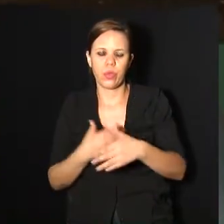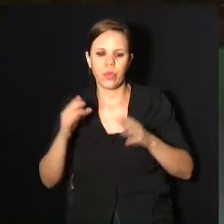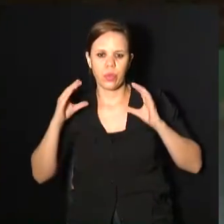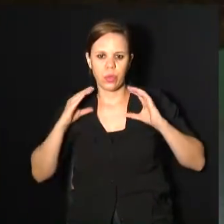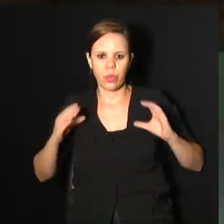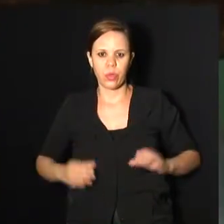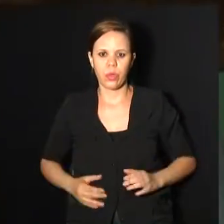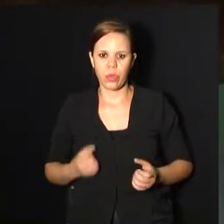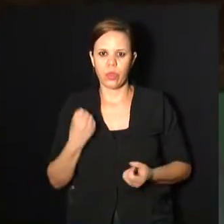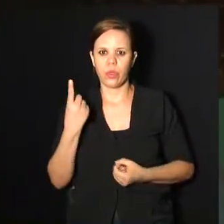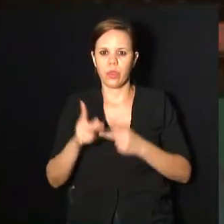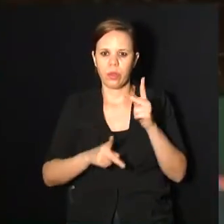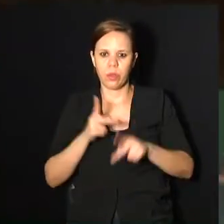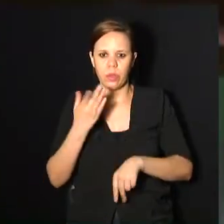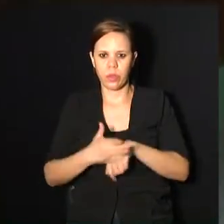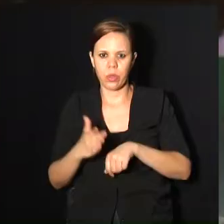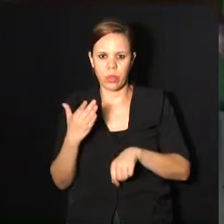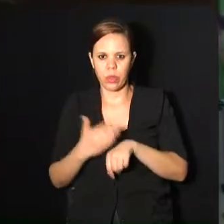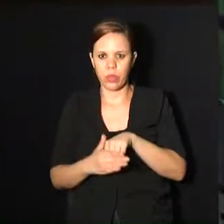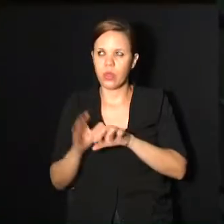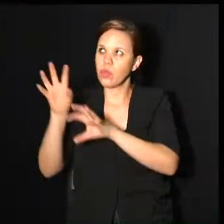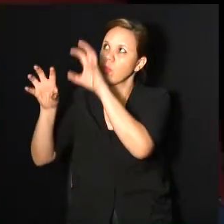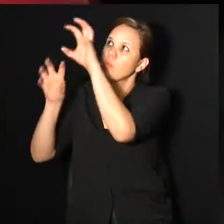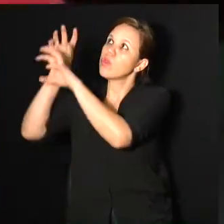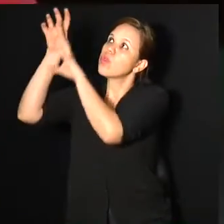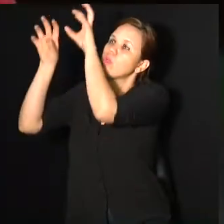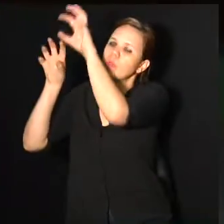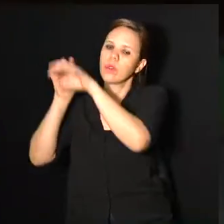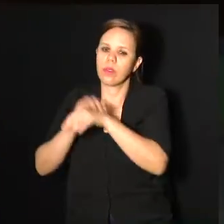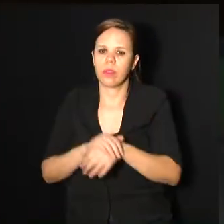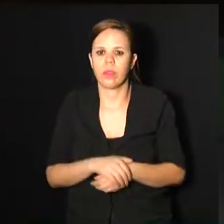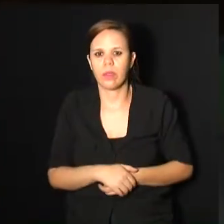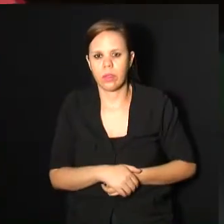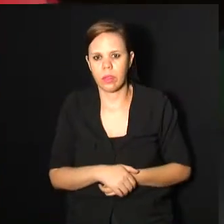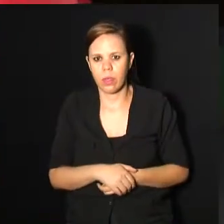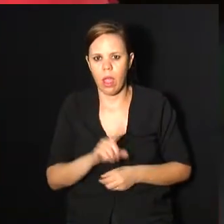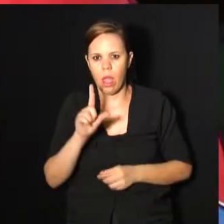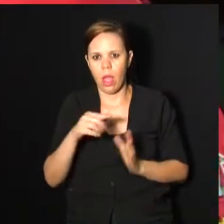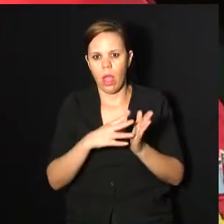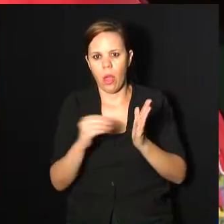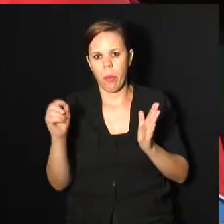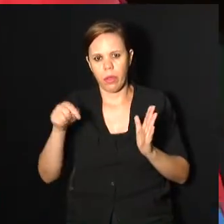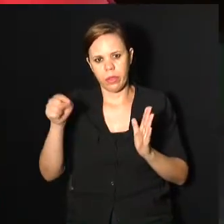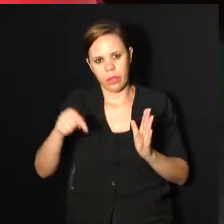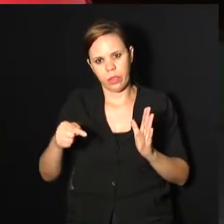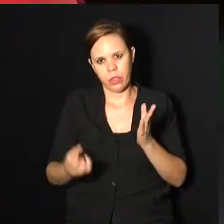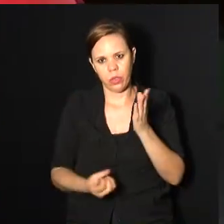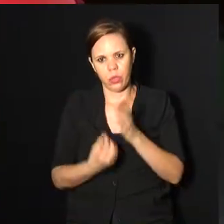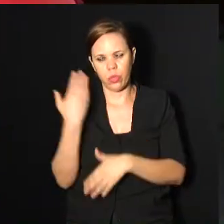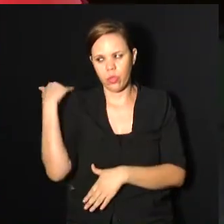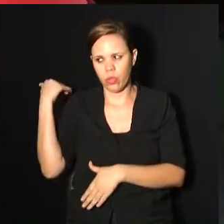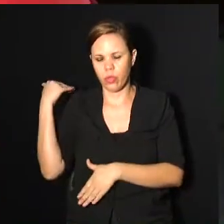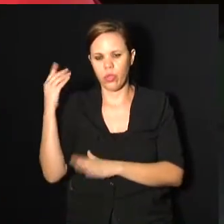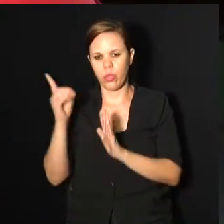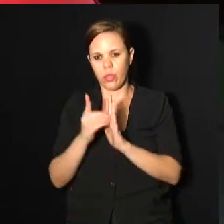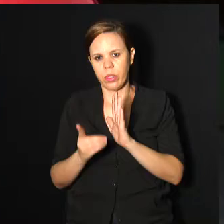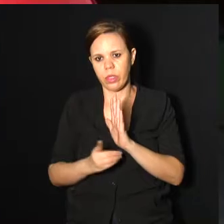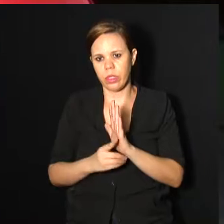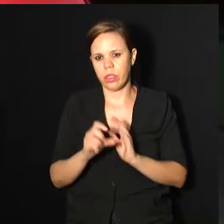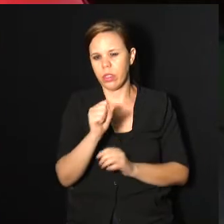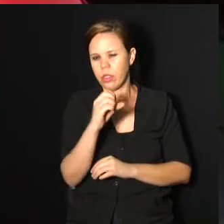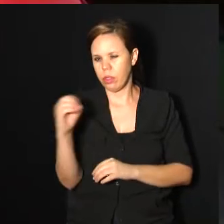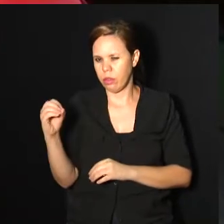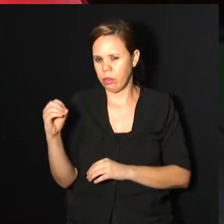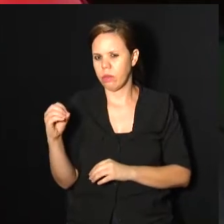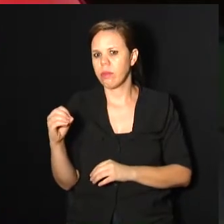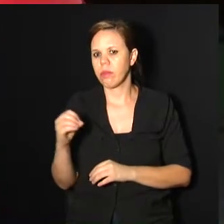comportamento de alguns praticantes de escalada. Slackline é uma modalidade que surgiu na década de 80, meados da década